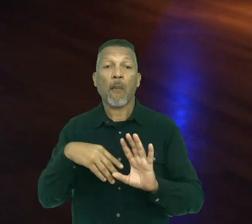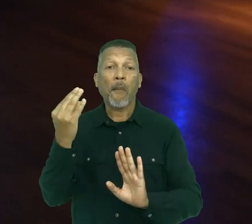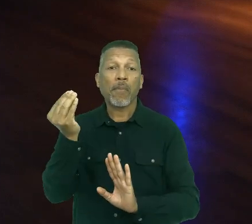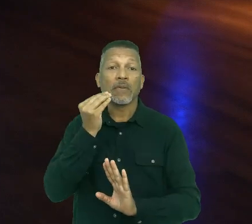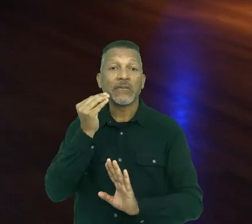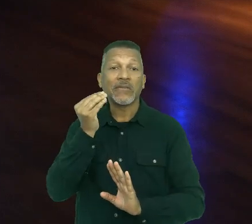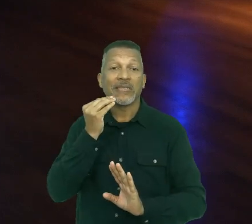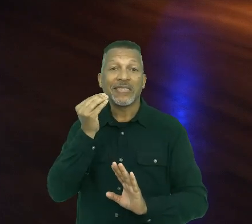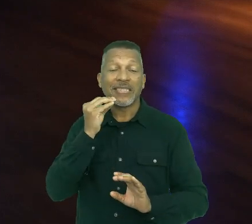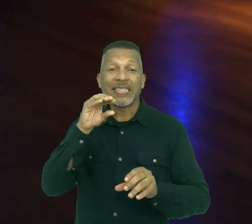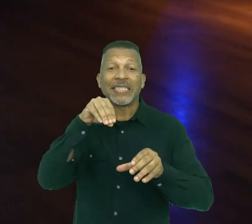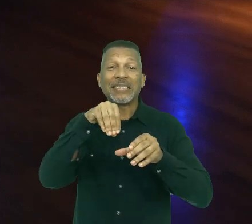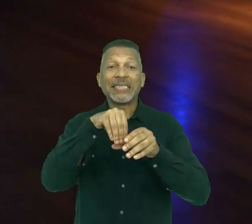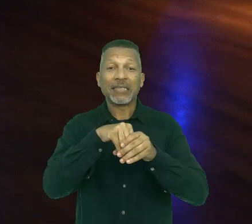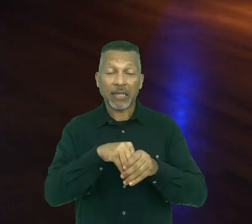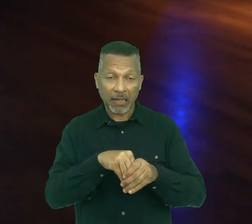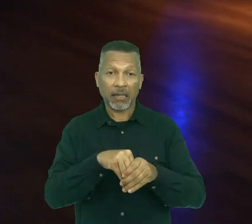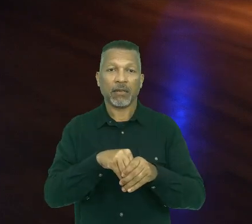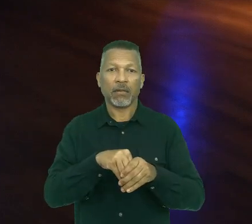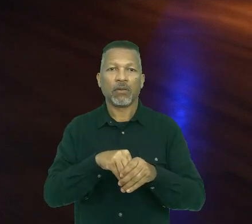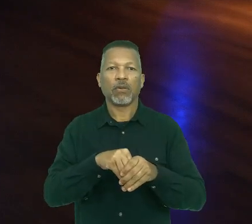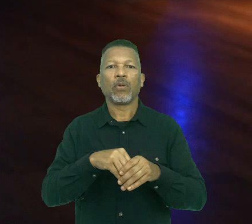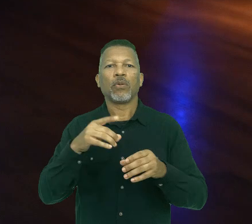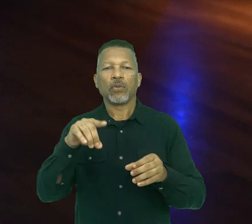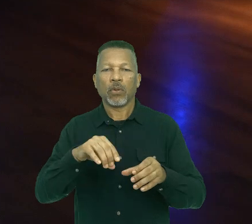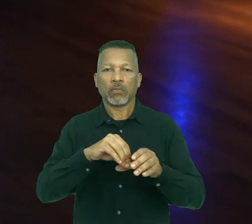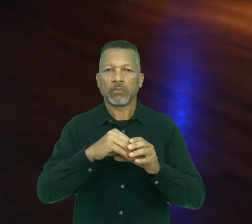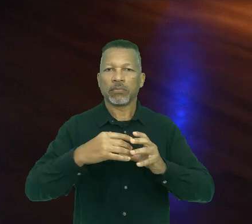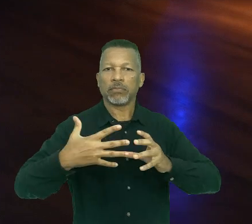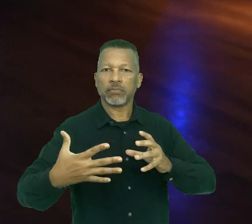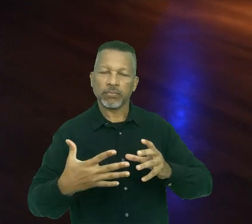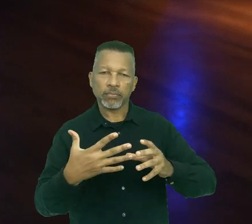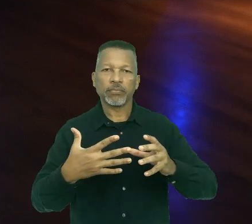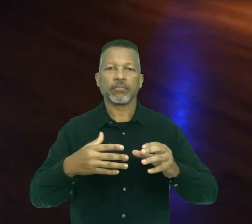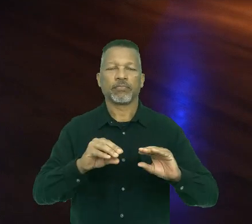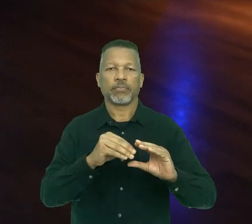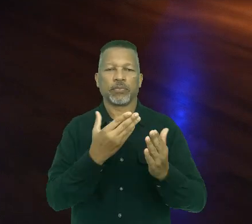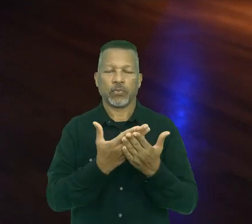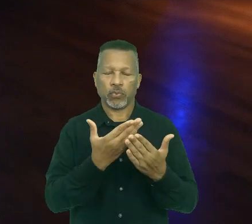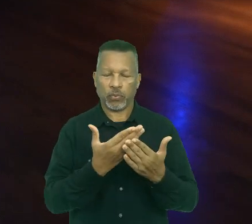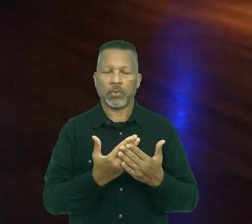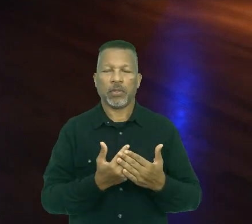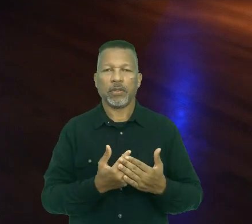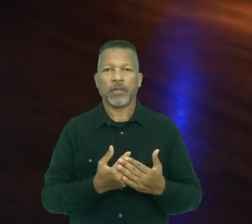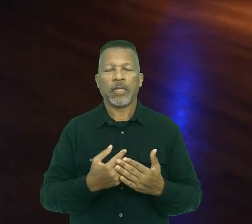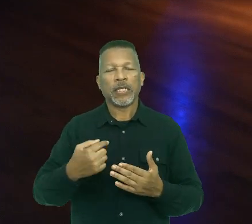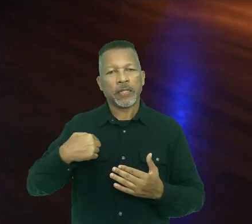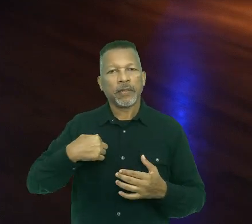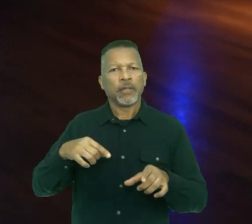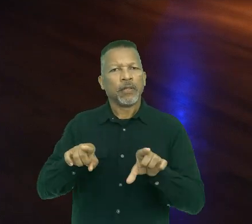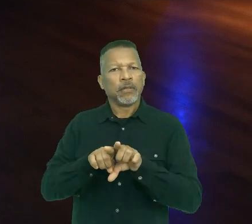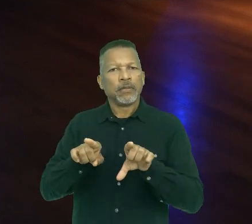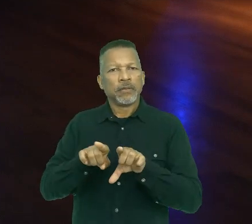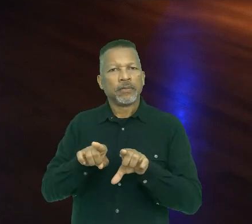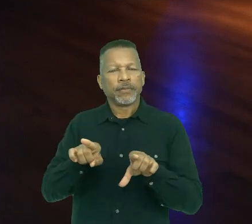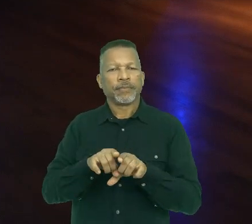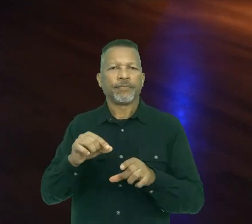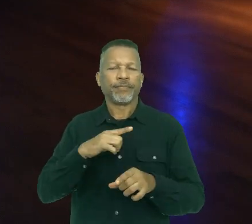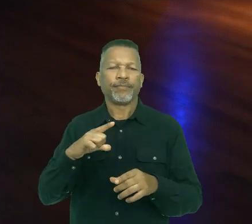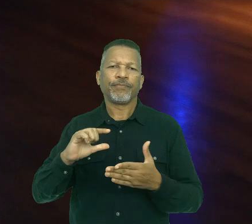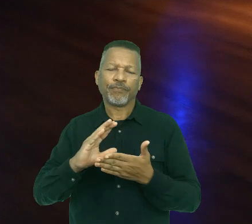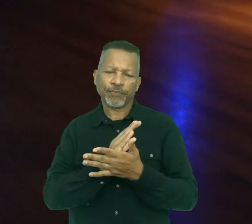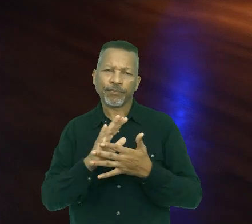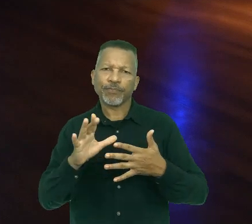educativa dentro do conteúdo escolar. E eu também tenho algumas